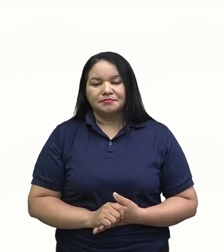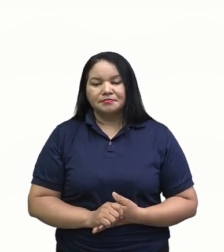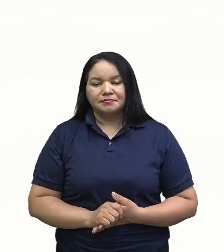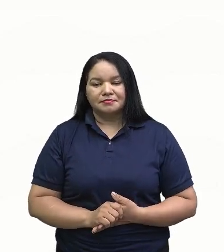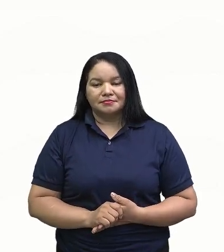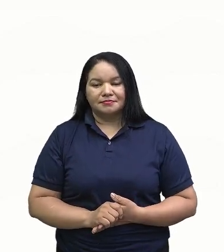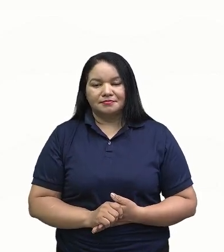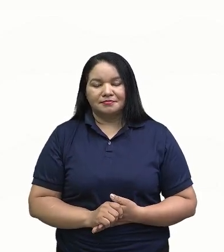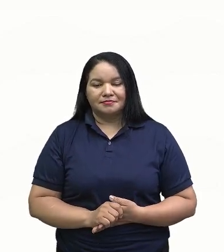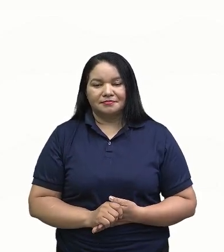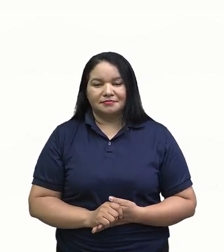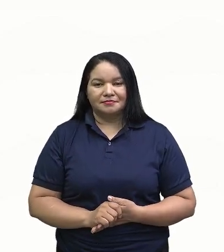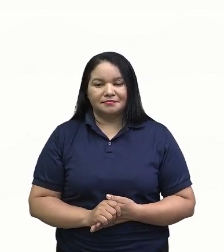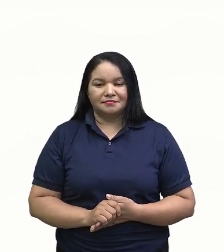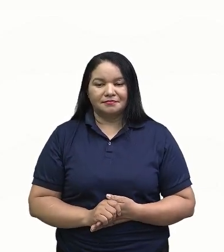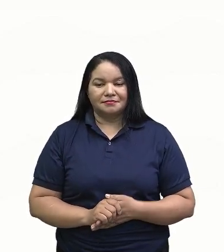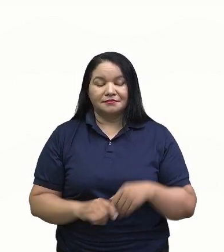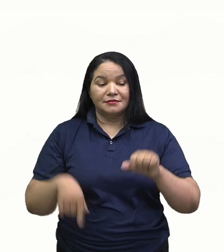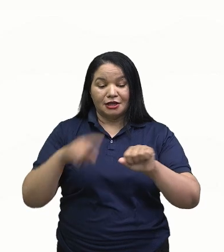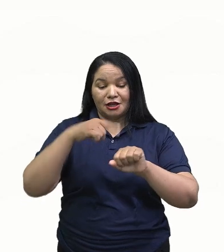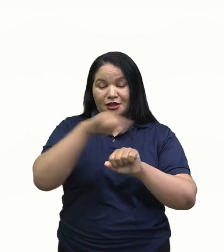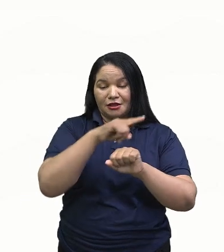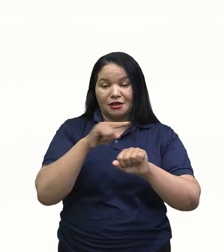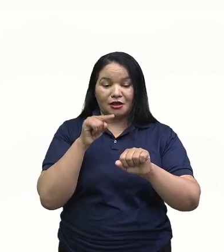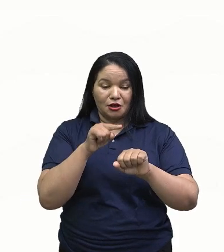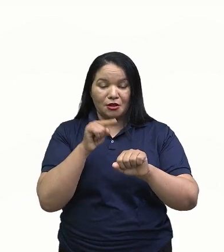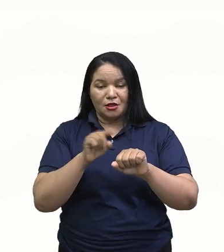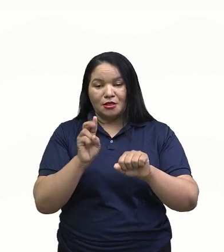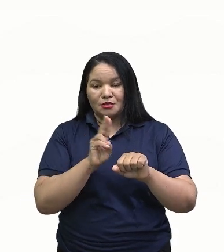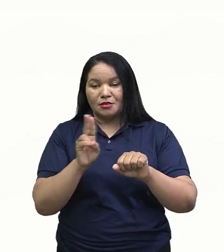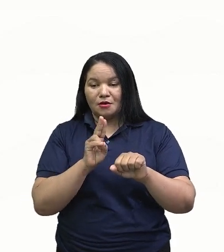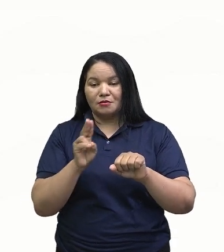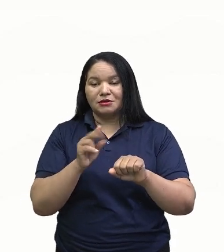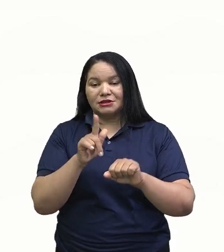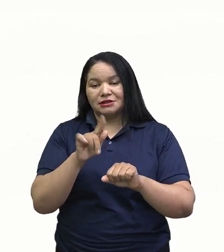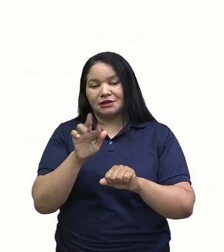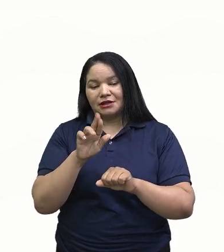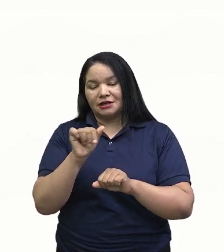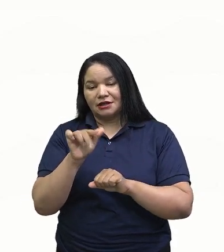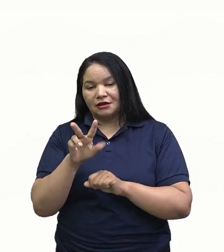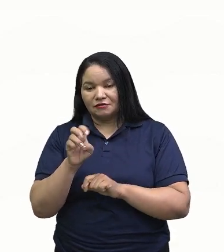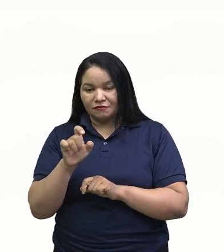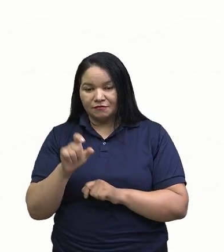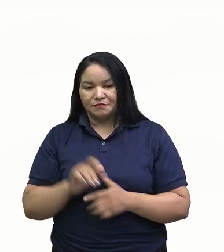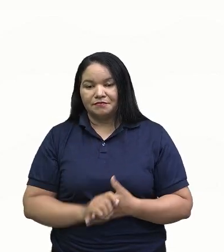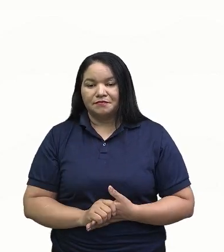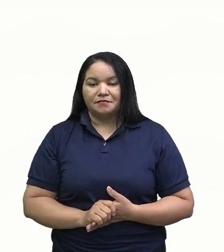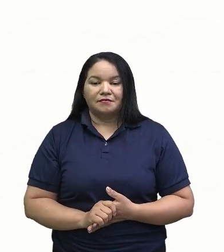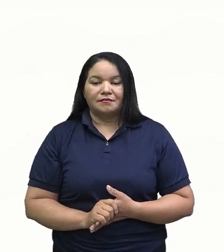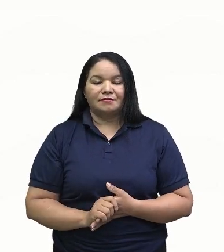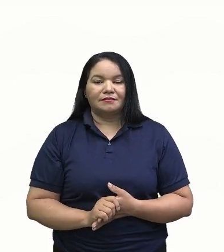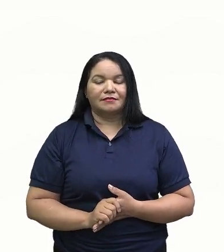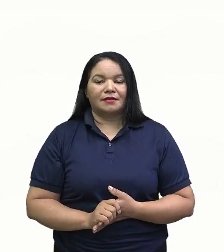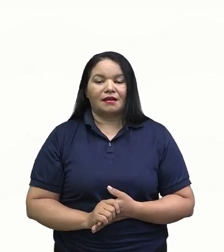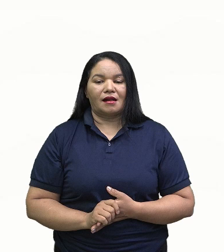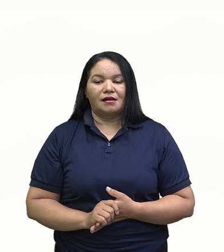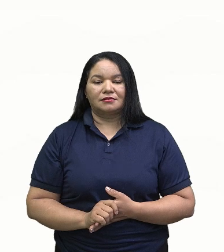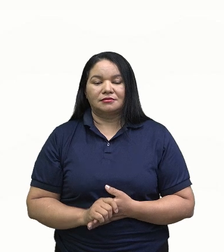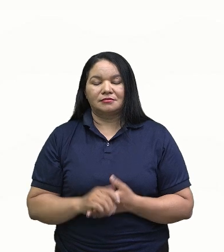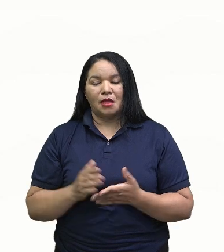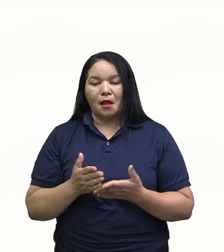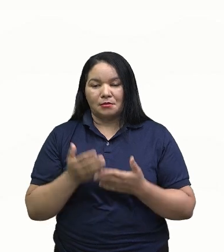desse acento chama-se grave. Então, aqui nós temos, ó, a